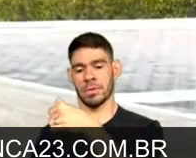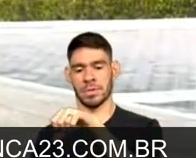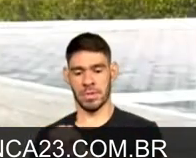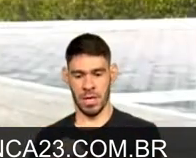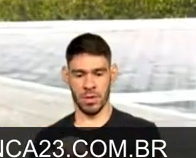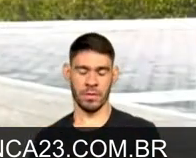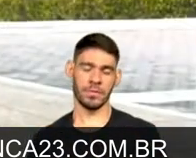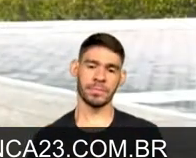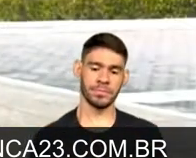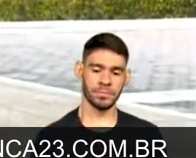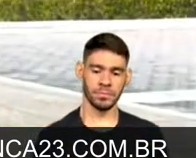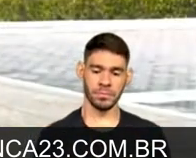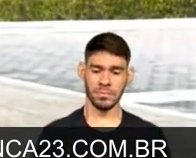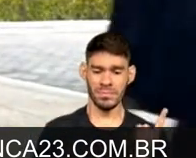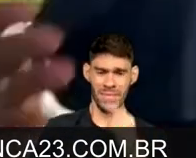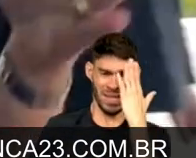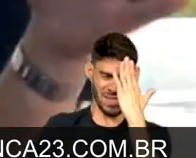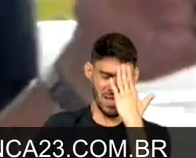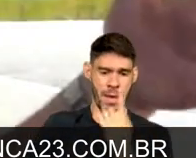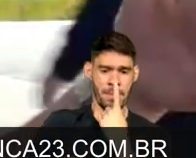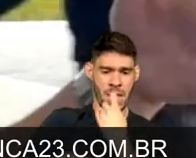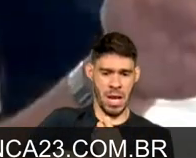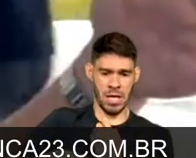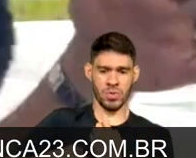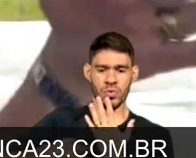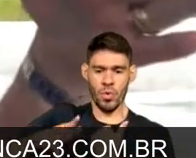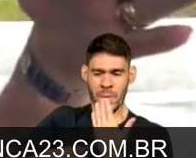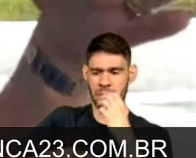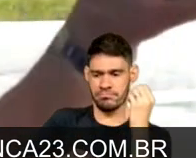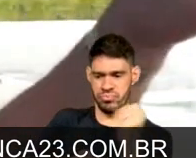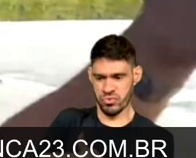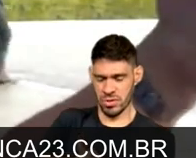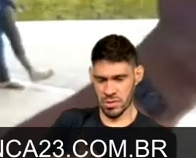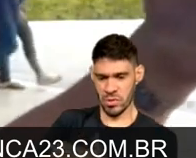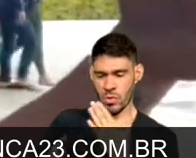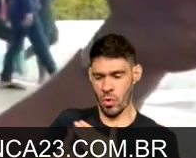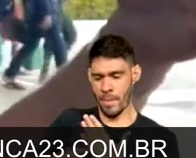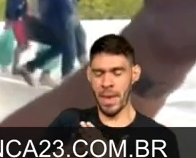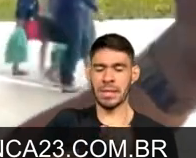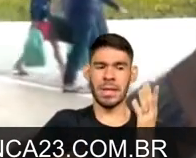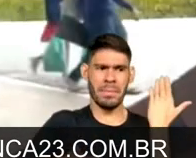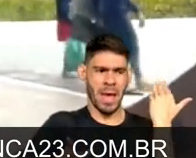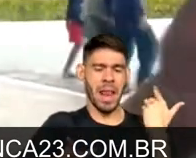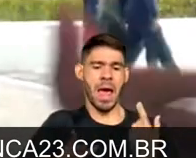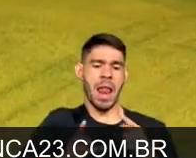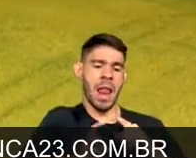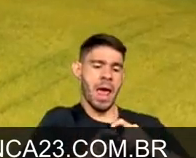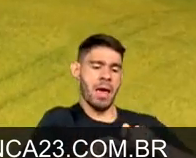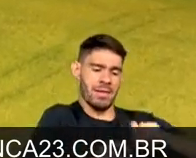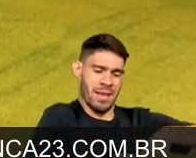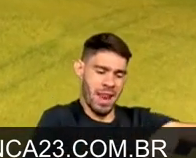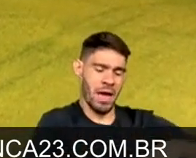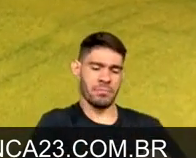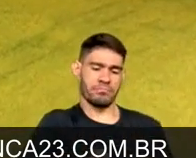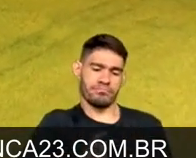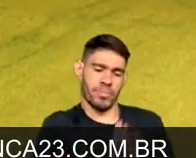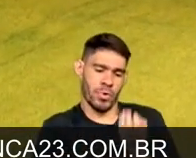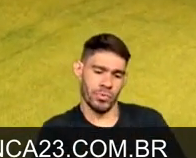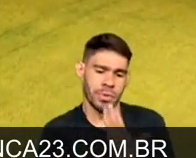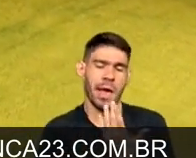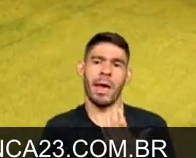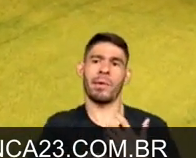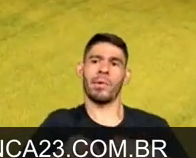Porque a gente sabe que o desperdício de alimento começa lá atrás, né? Na produção do alimento, no campo, o transporte, o